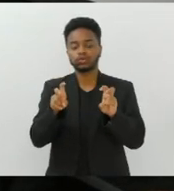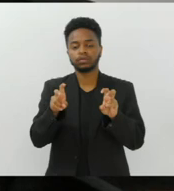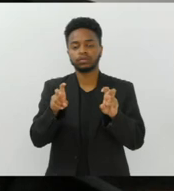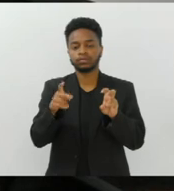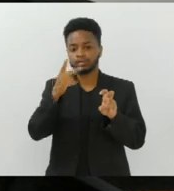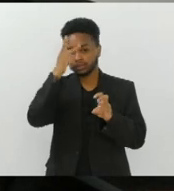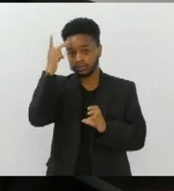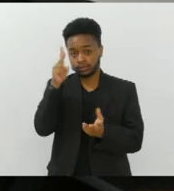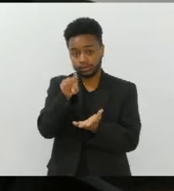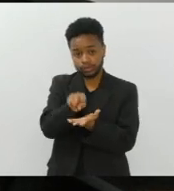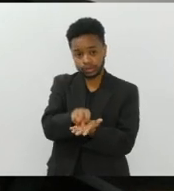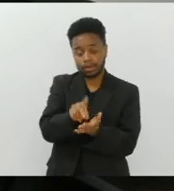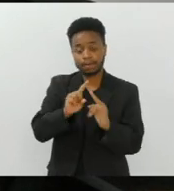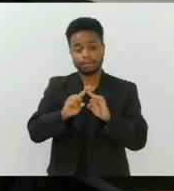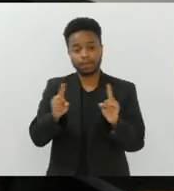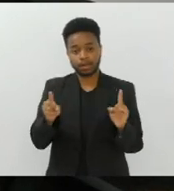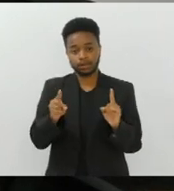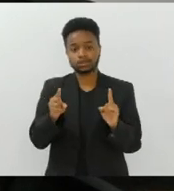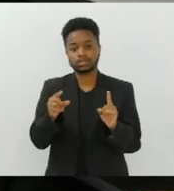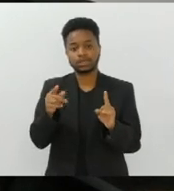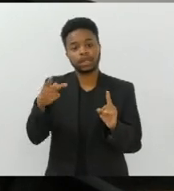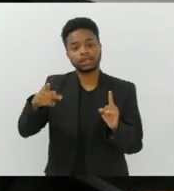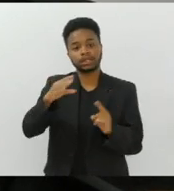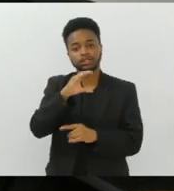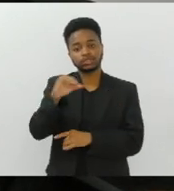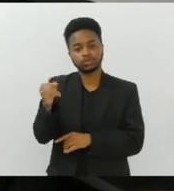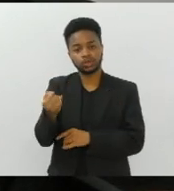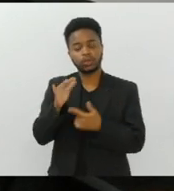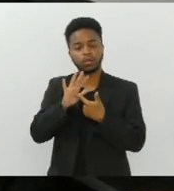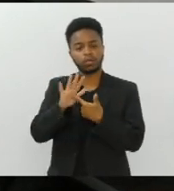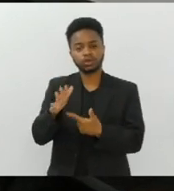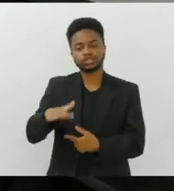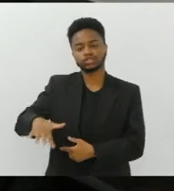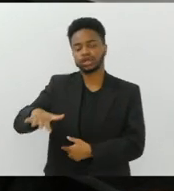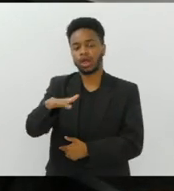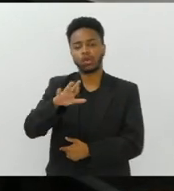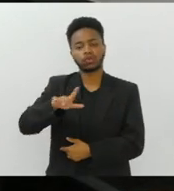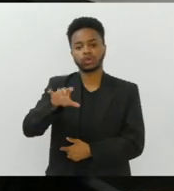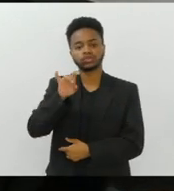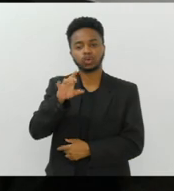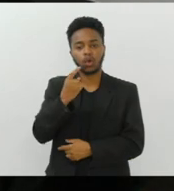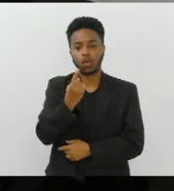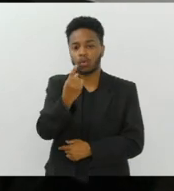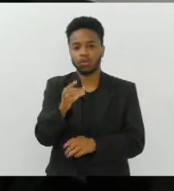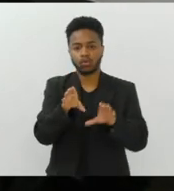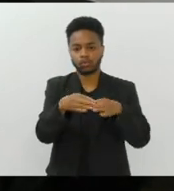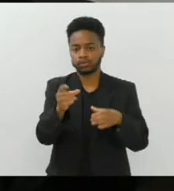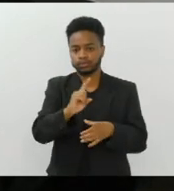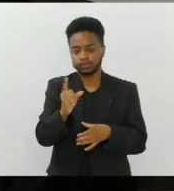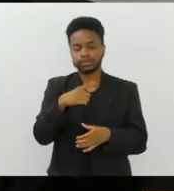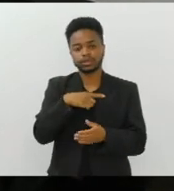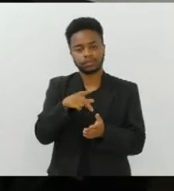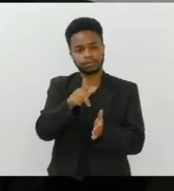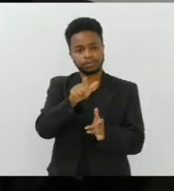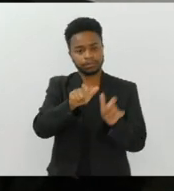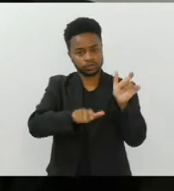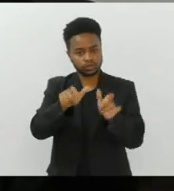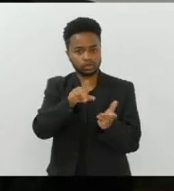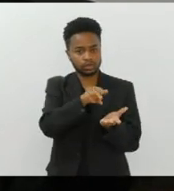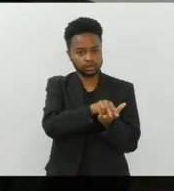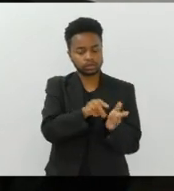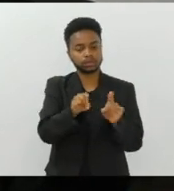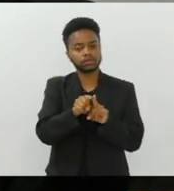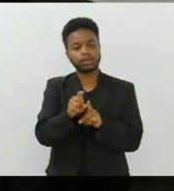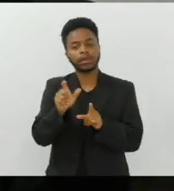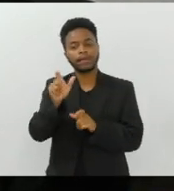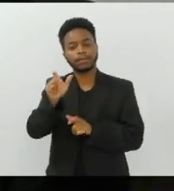internados. E o fato é que a tese do STJ é mais ampla do que isto. Alcança os internados, mas também aqueles que estão em tratamento